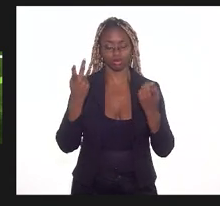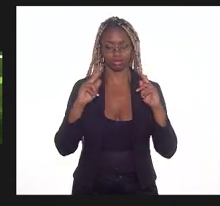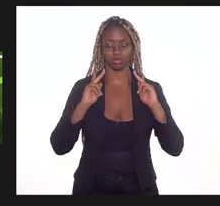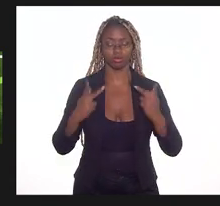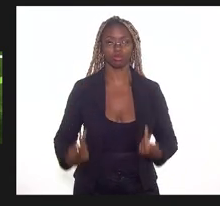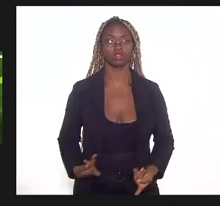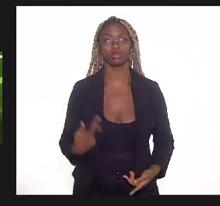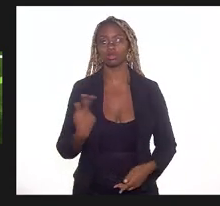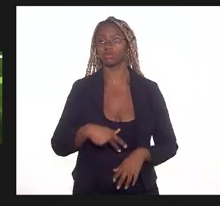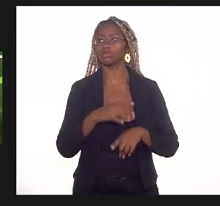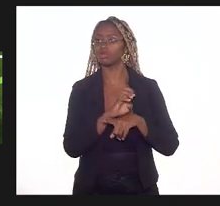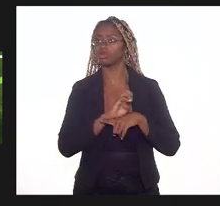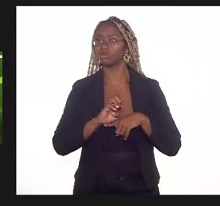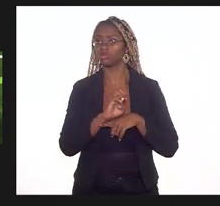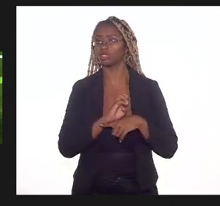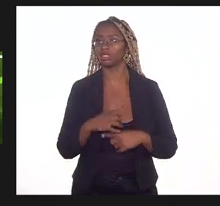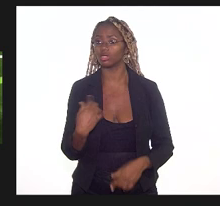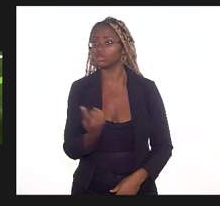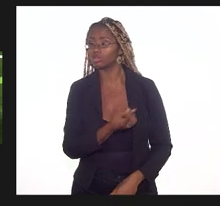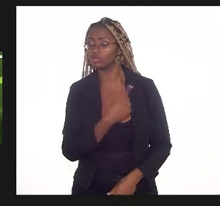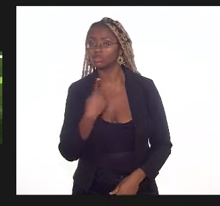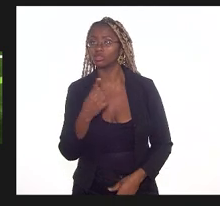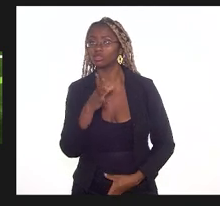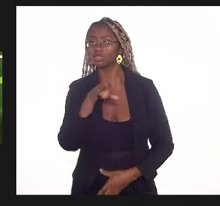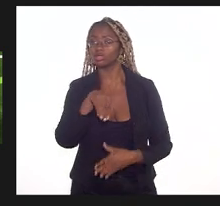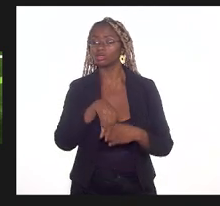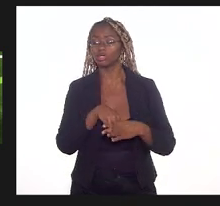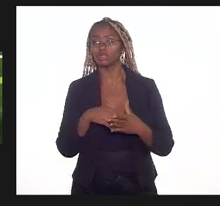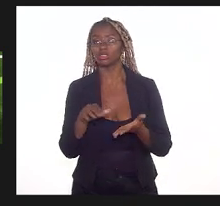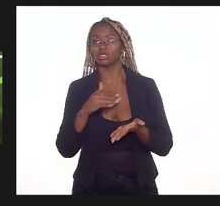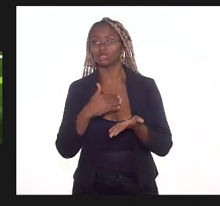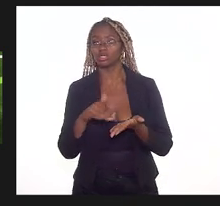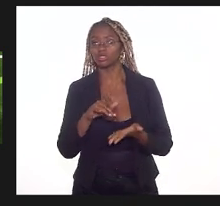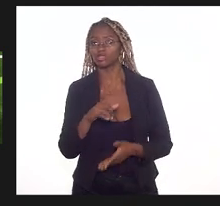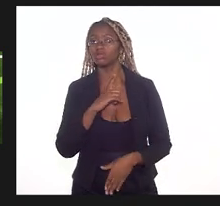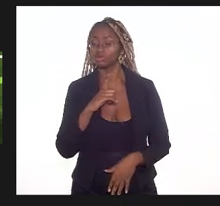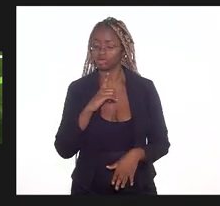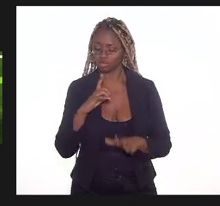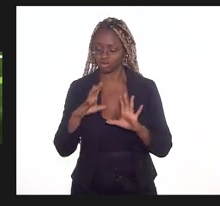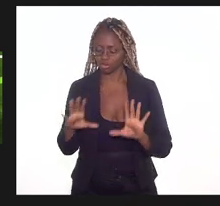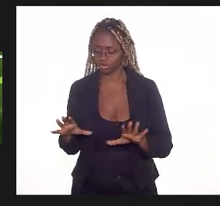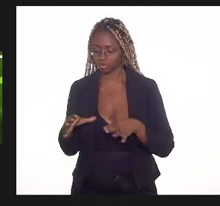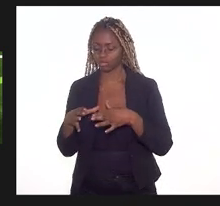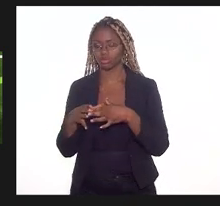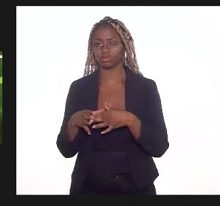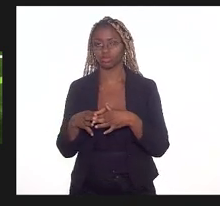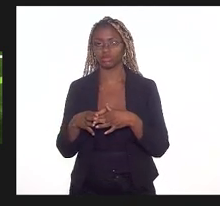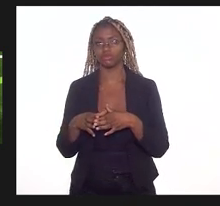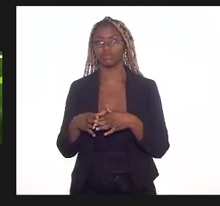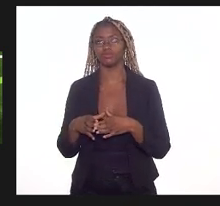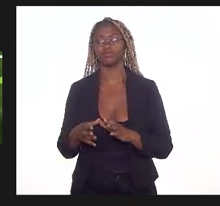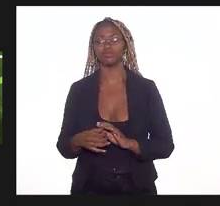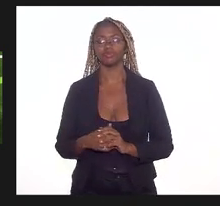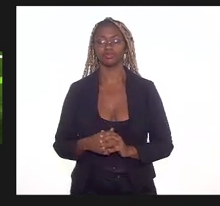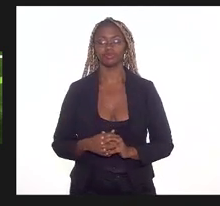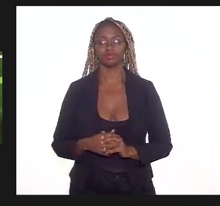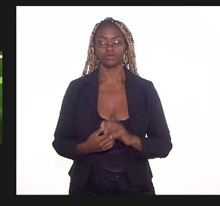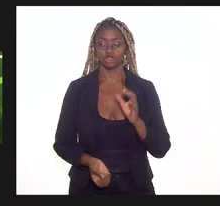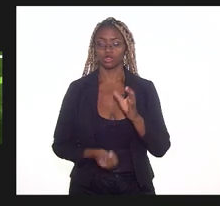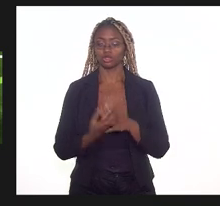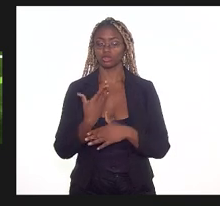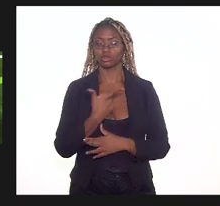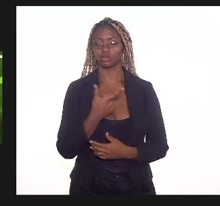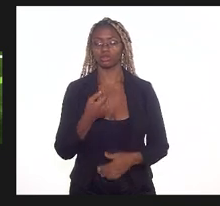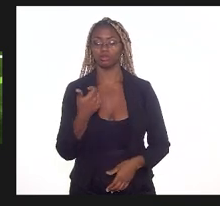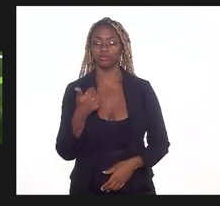gente, que já dentro da secretaria já existia um comitê, né, esse comitê é criado em